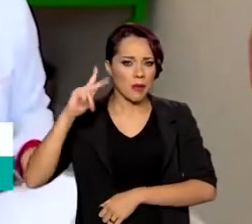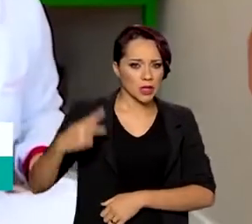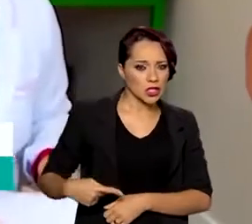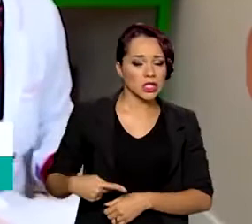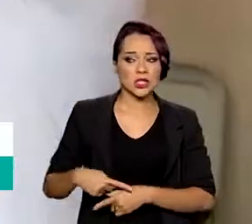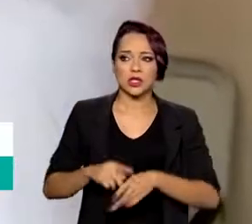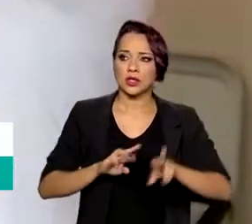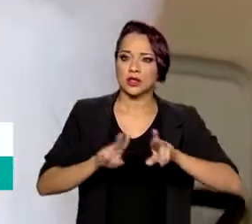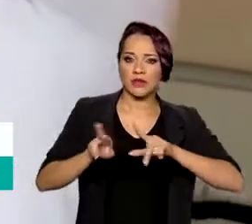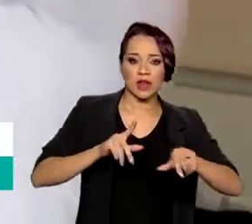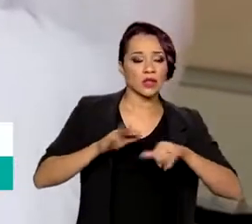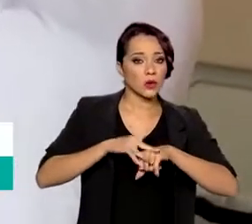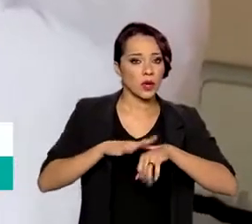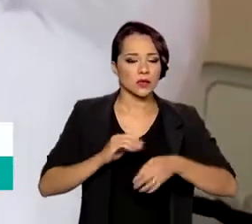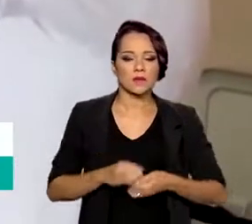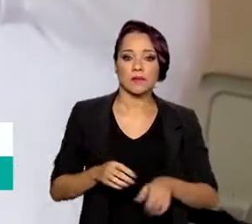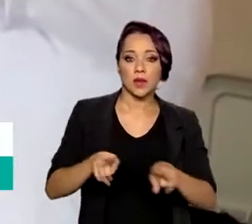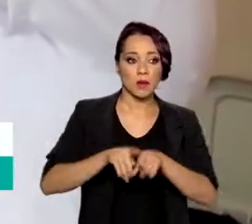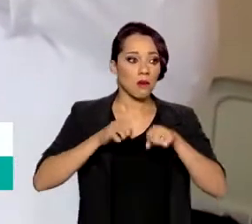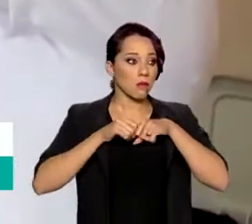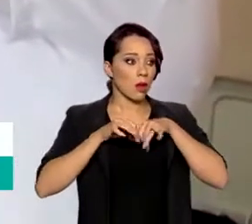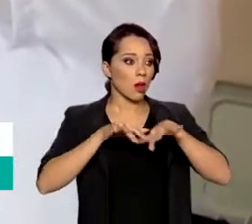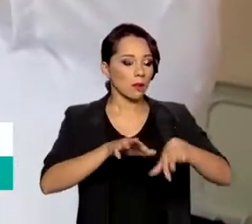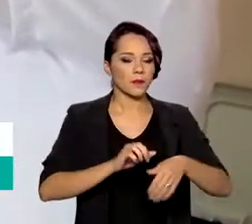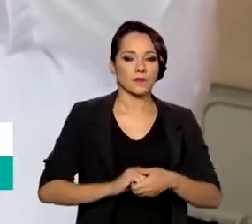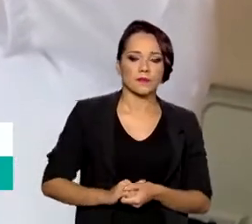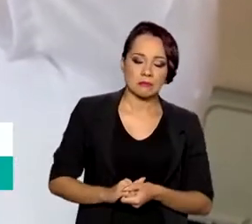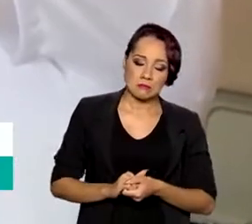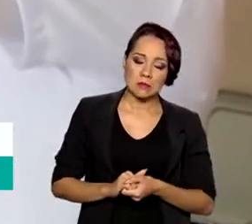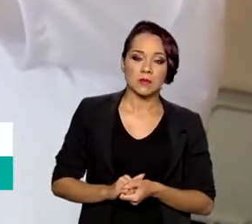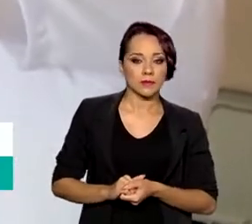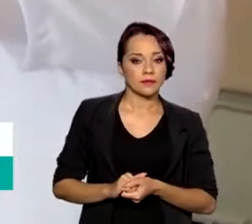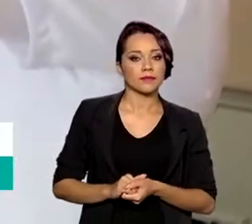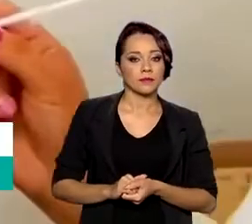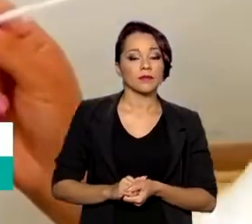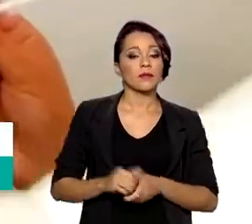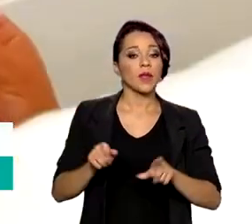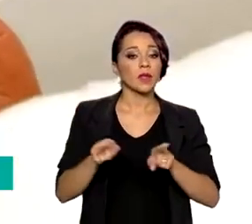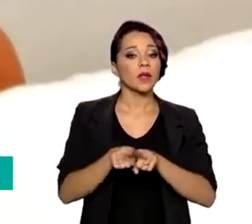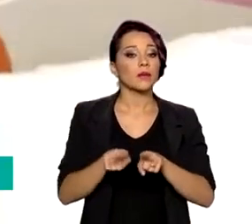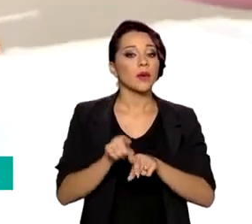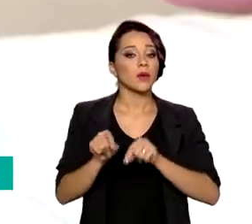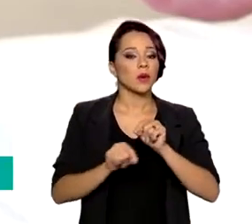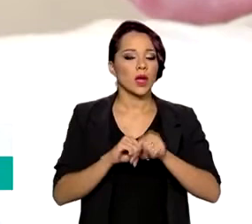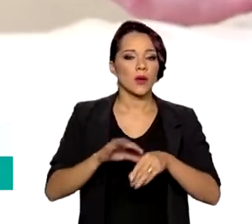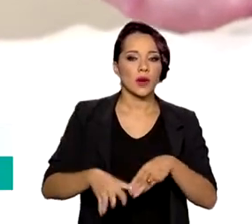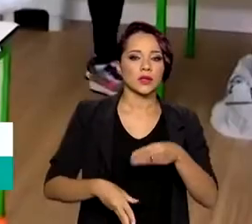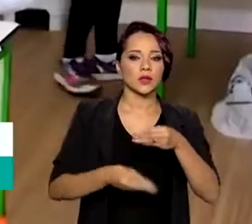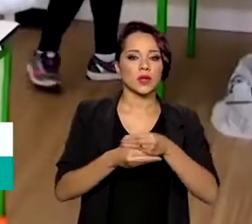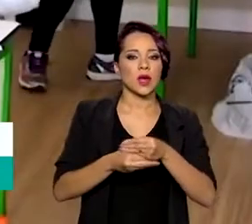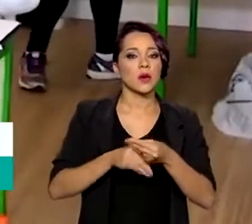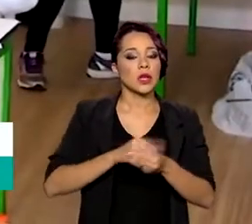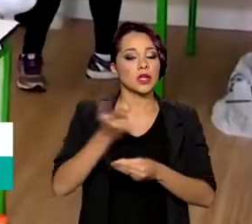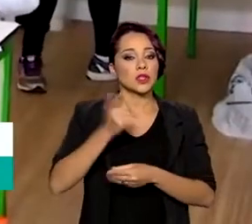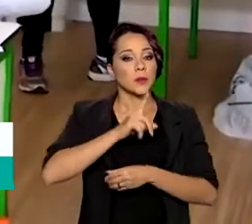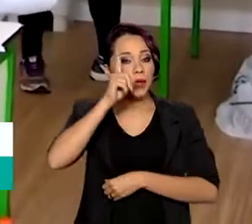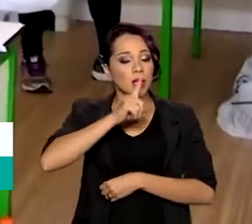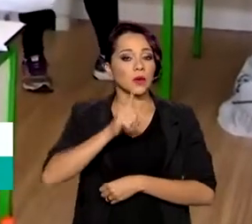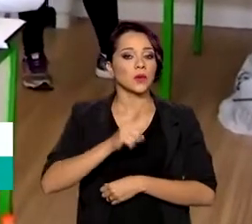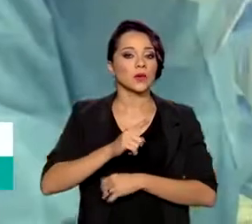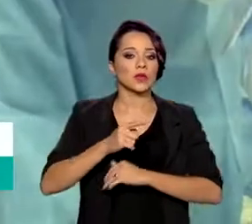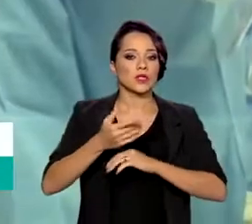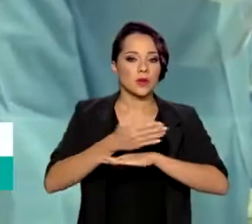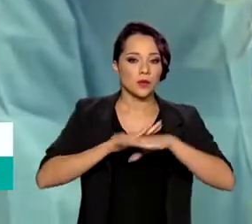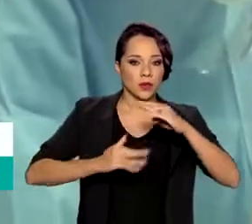e vetores propagadores de doenças. Além do piso, a matéria também prevê o adicional de insalubridade e